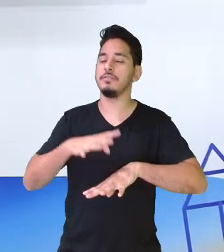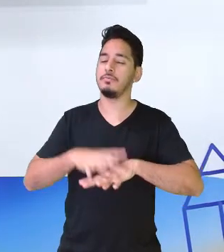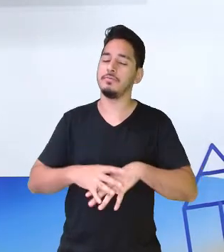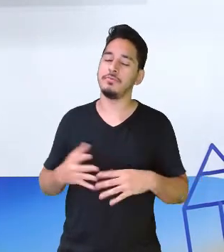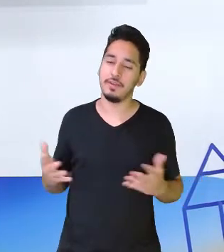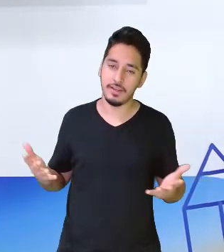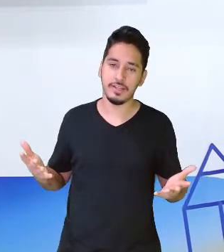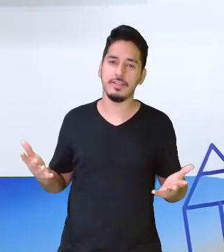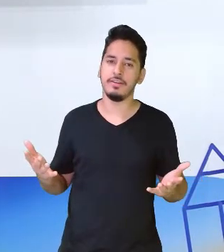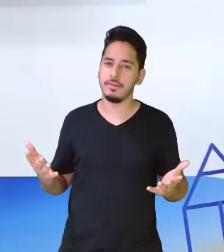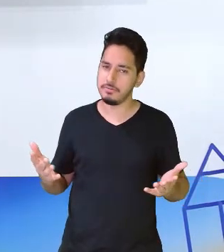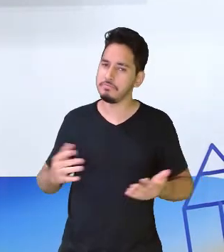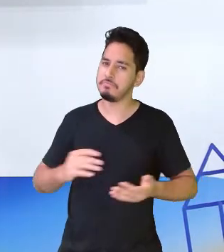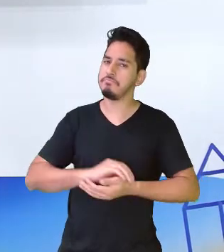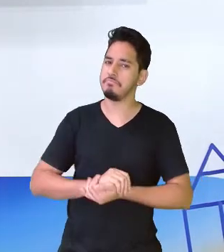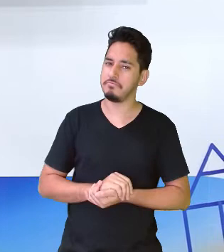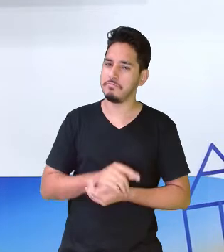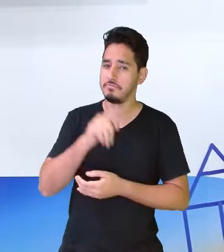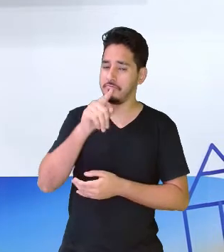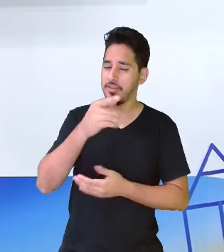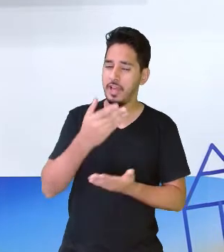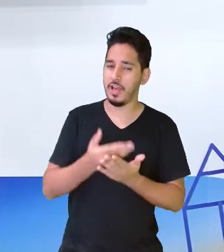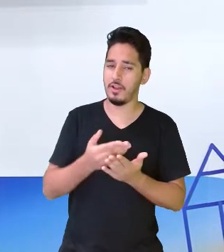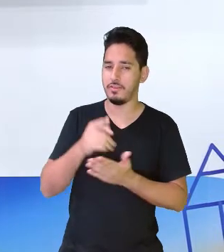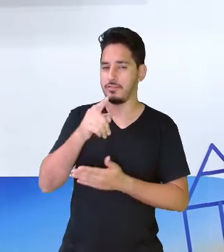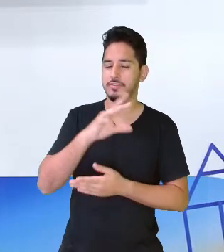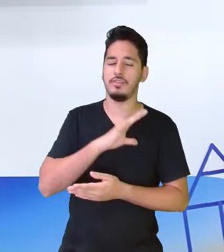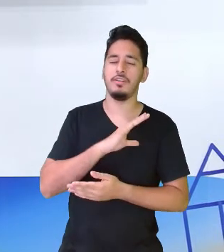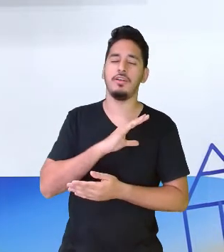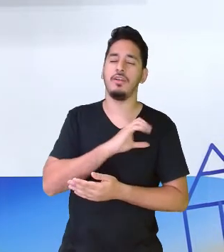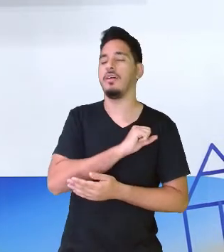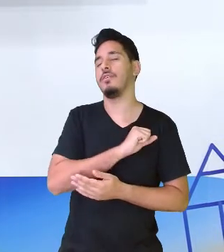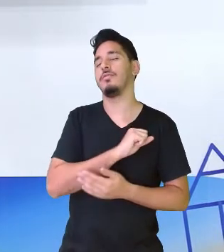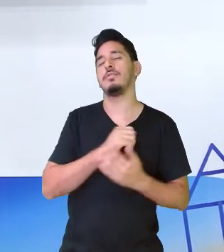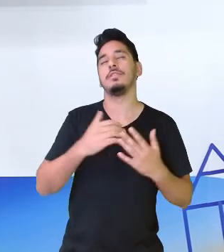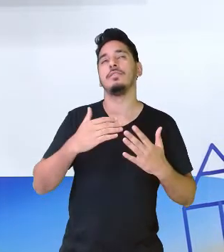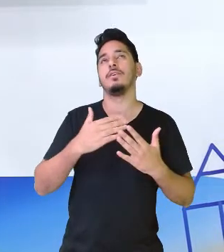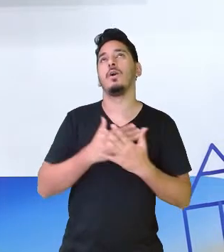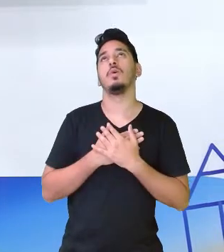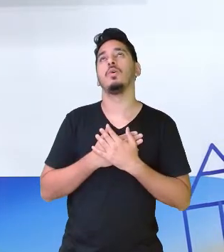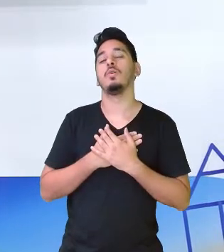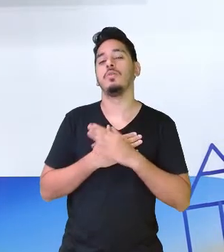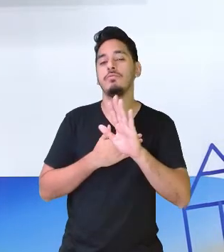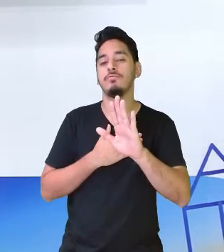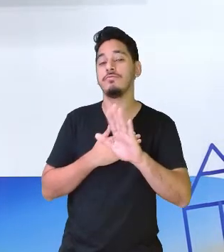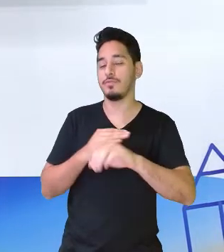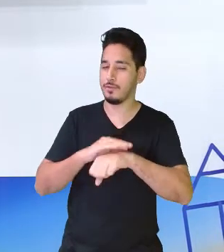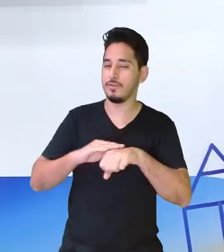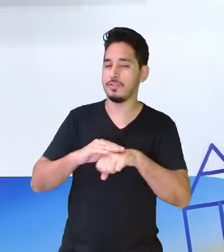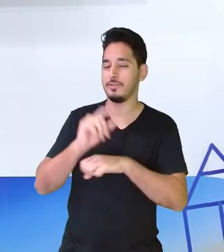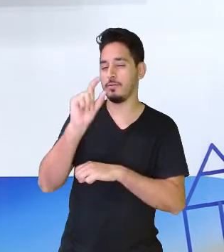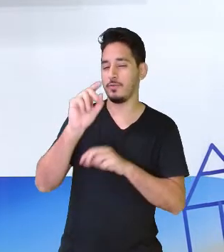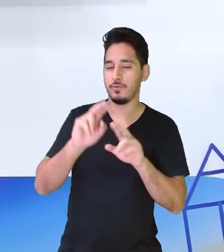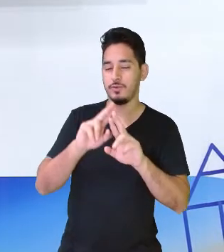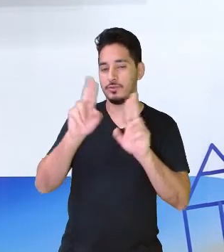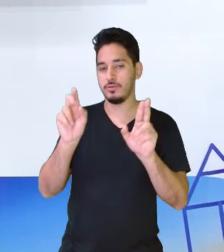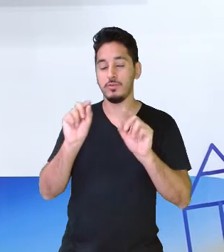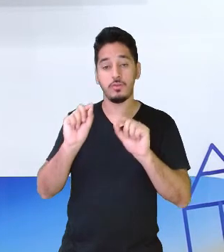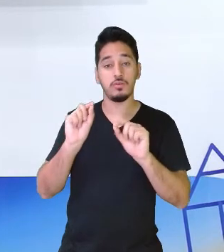matemática. As aulas que vocês tanto gostam, né? A gente vai conversar um pouco hoje